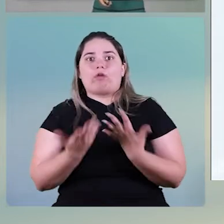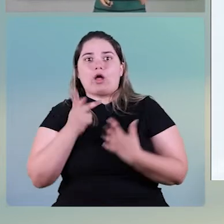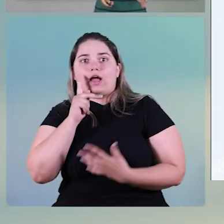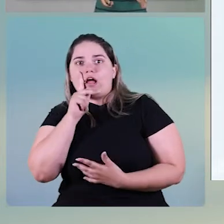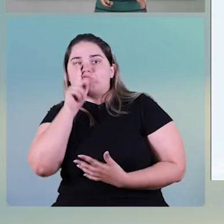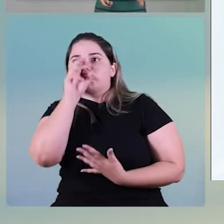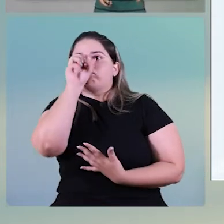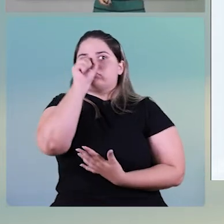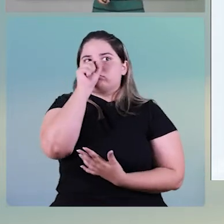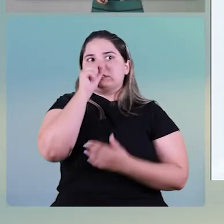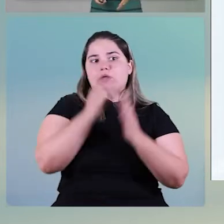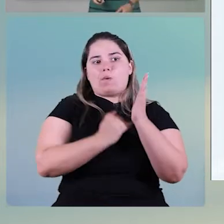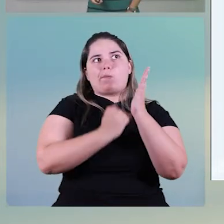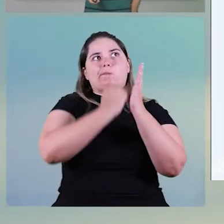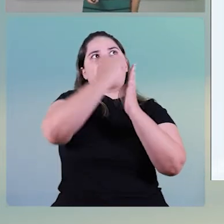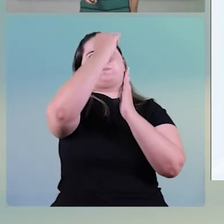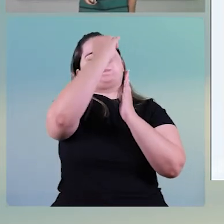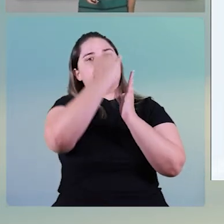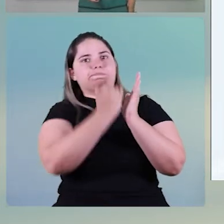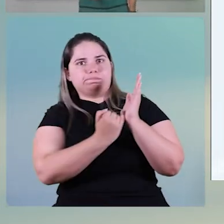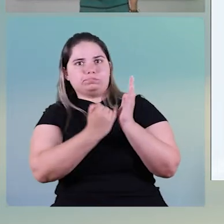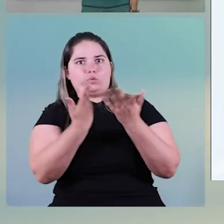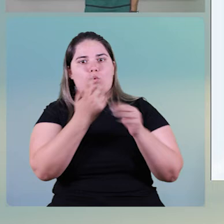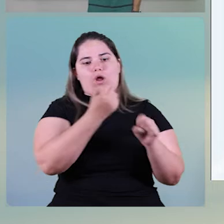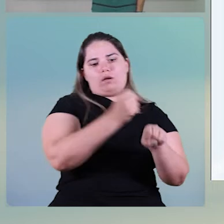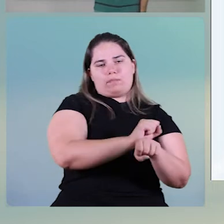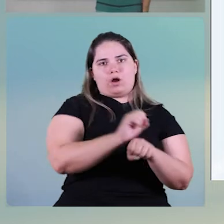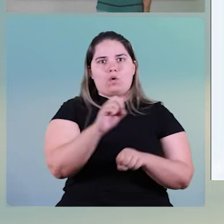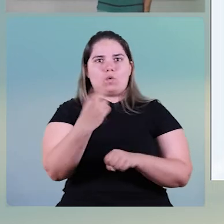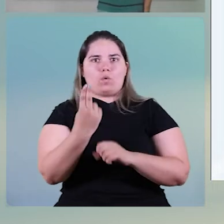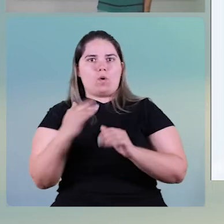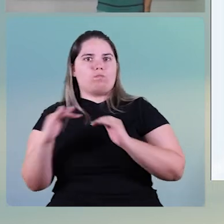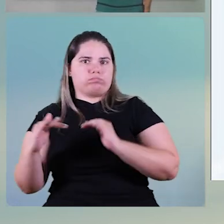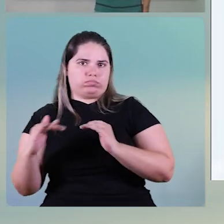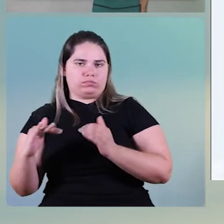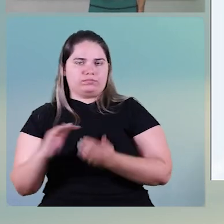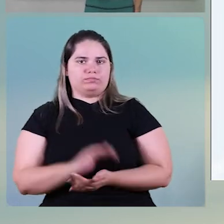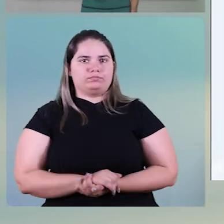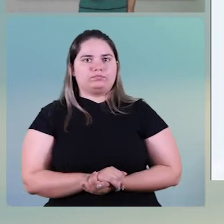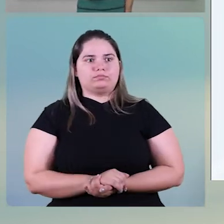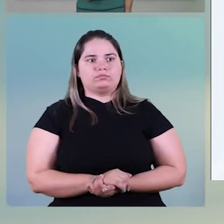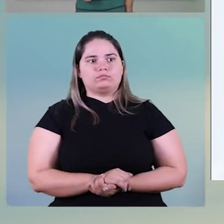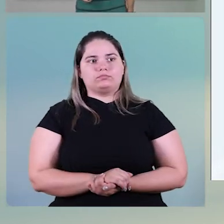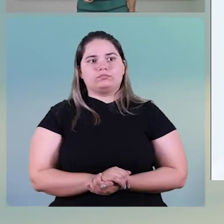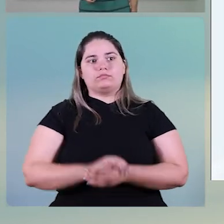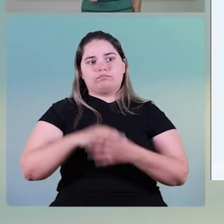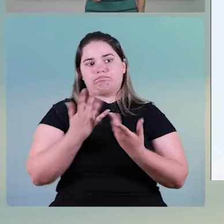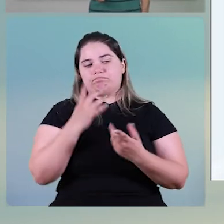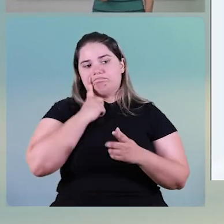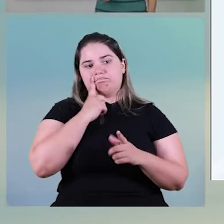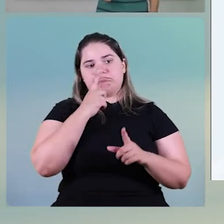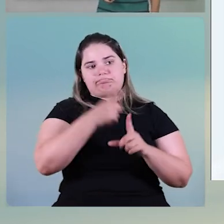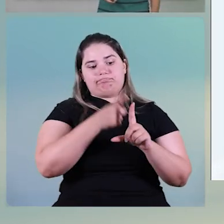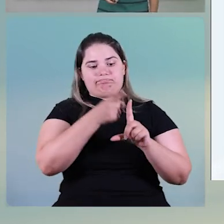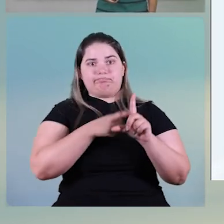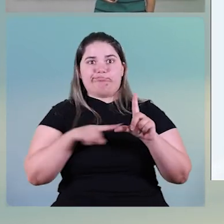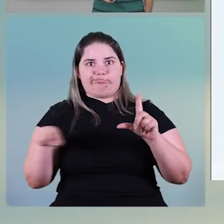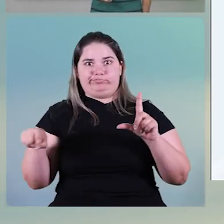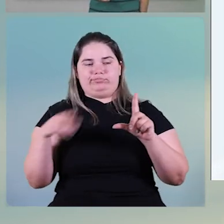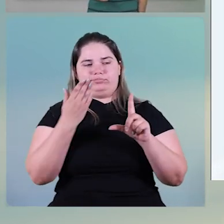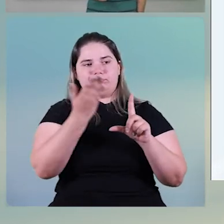atrito estático ou cinético. Um gráfico da força de atrito em função da força